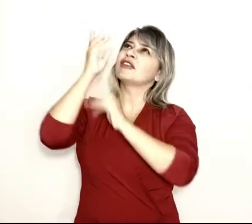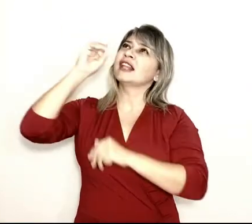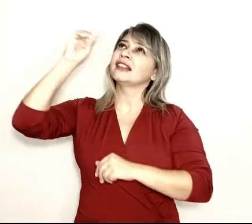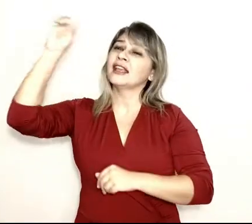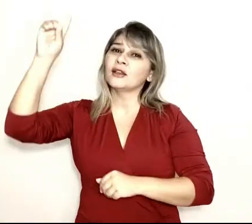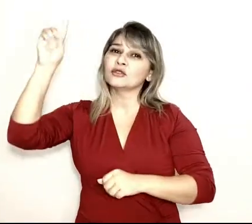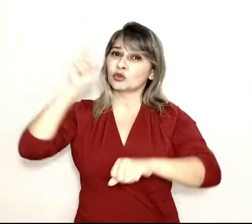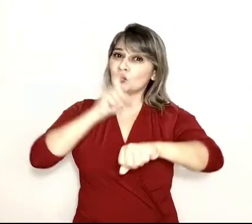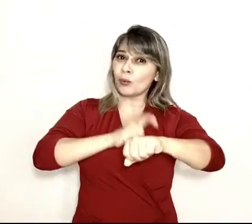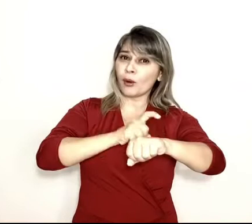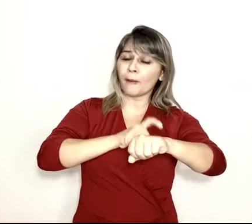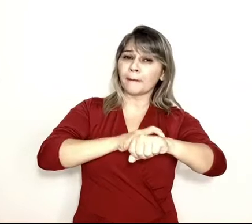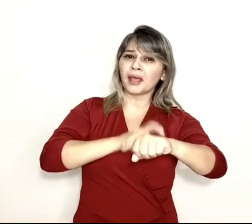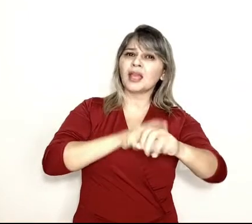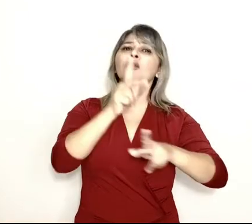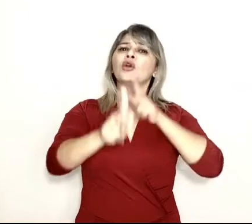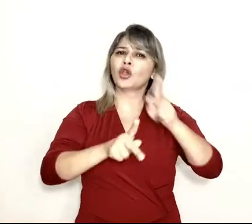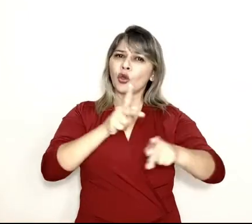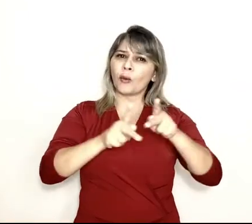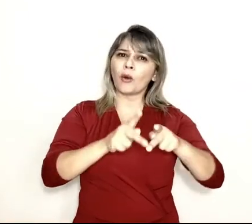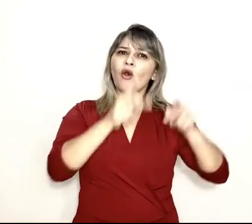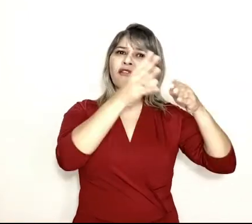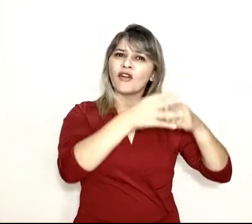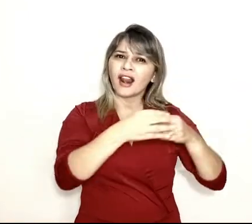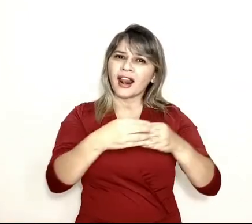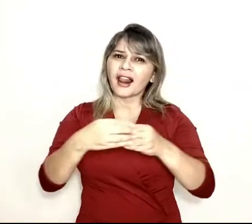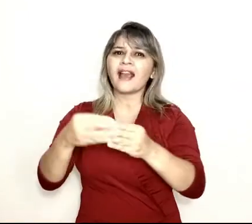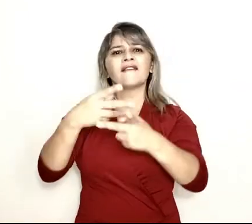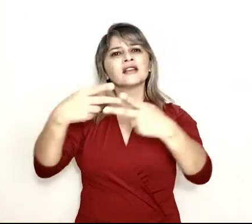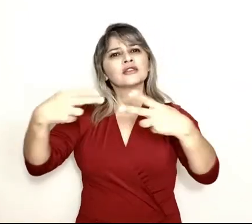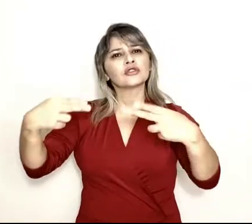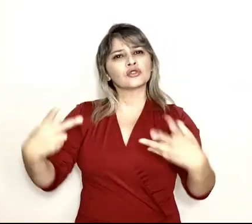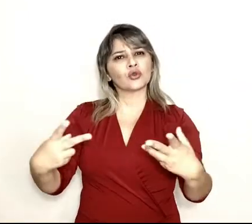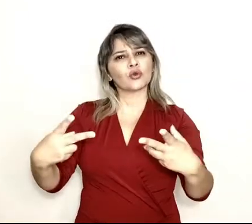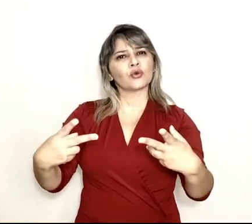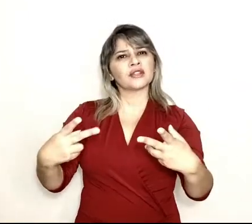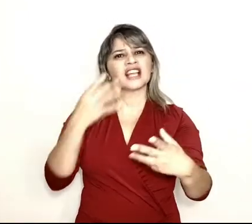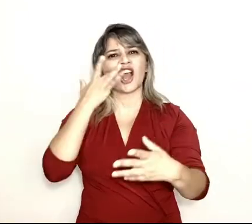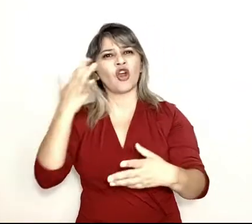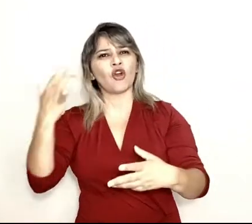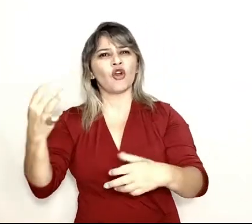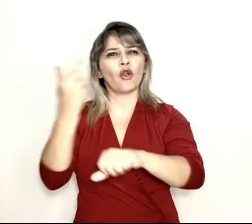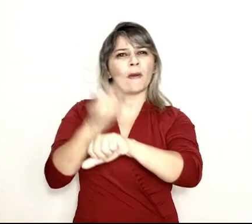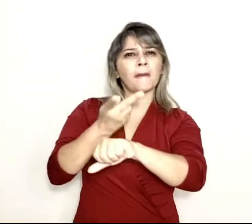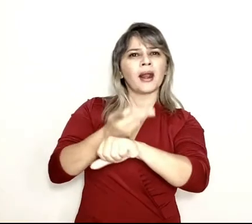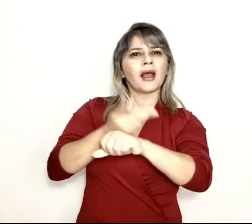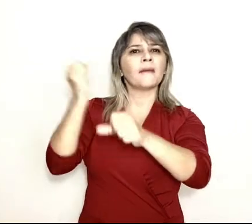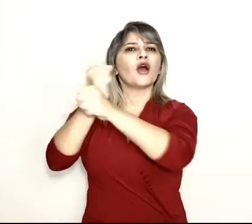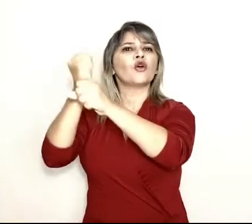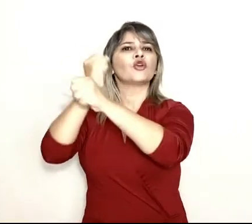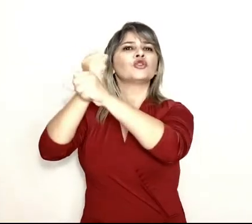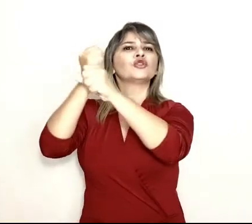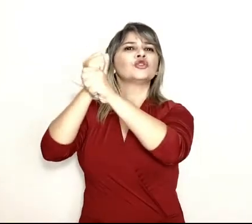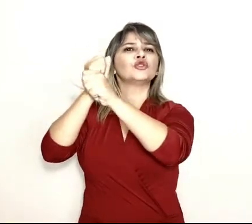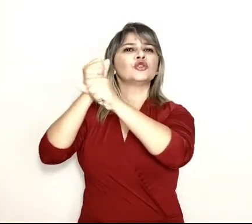A oferta hoje que nós entregamos a Deus, ela necessita de uma motivação